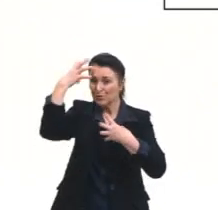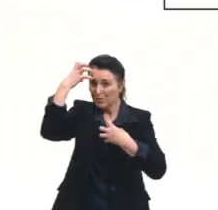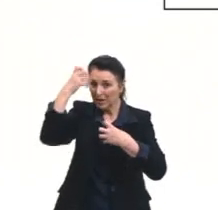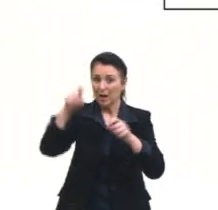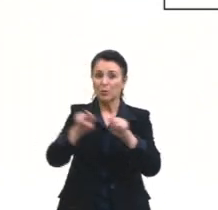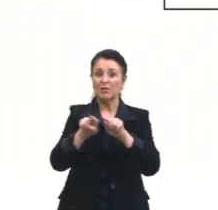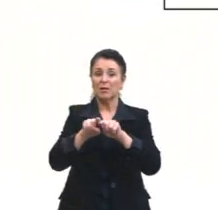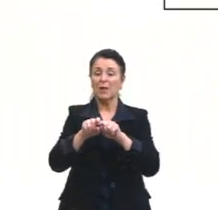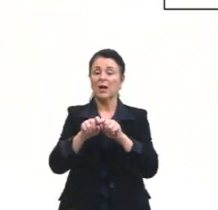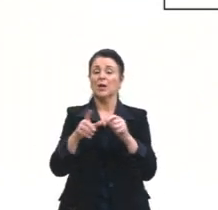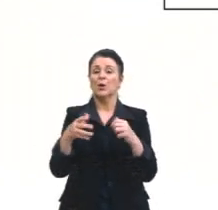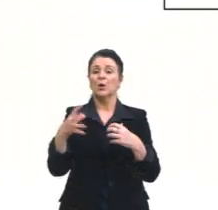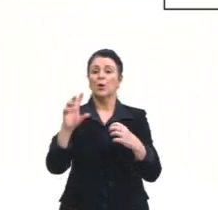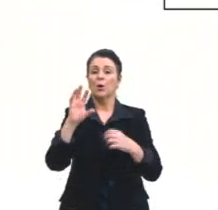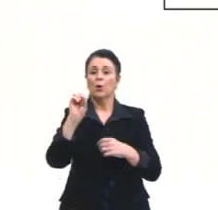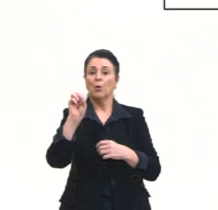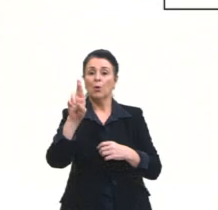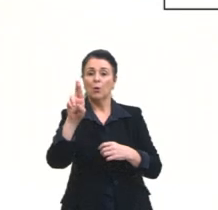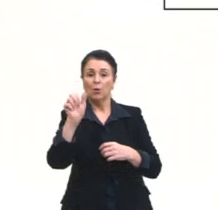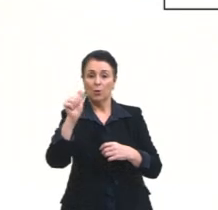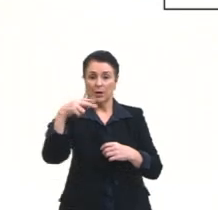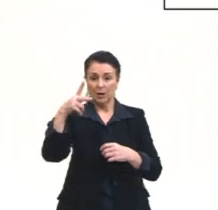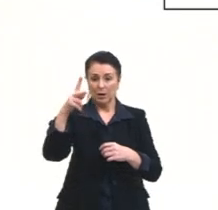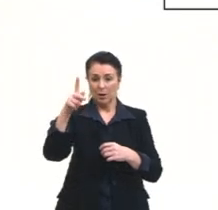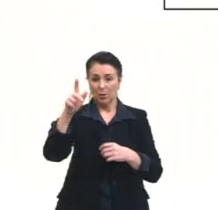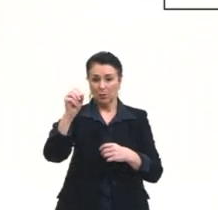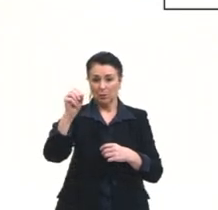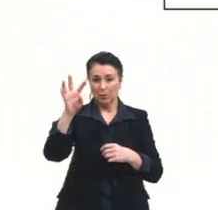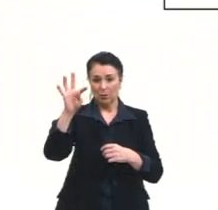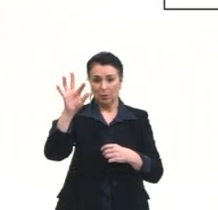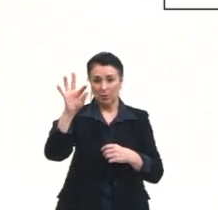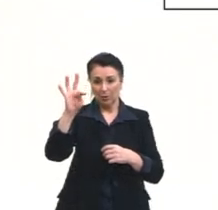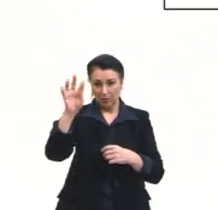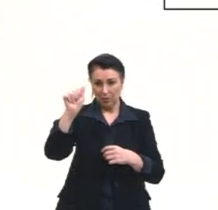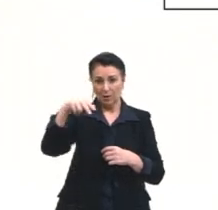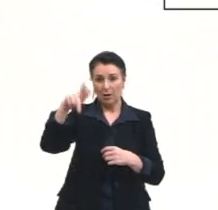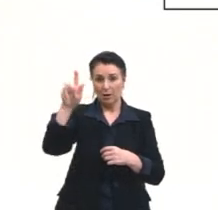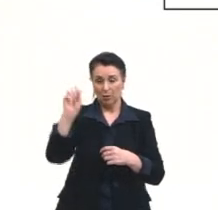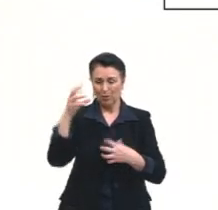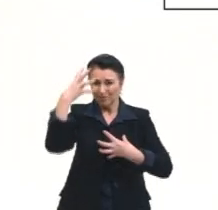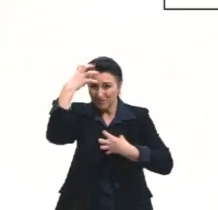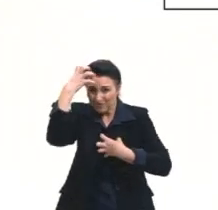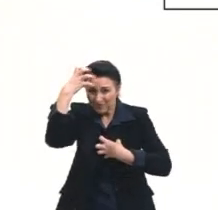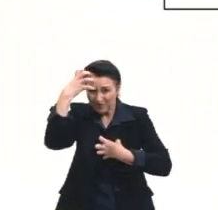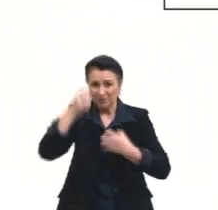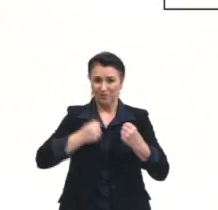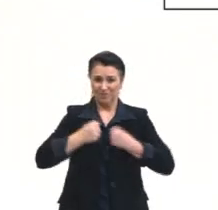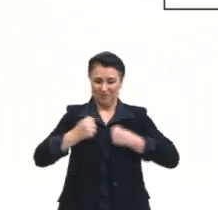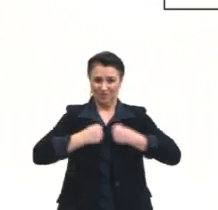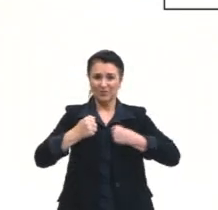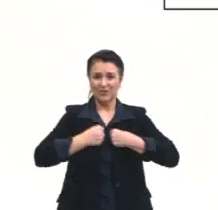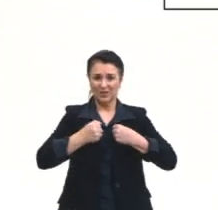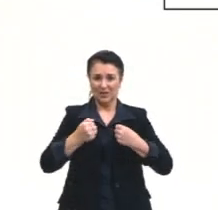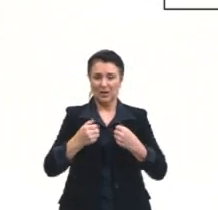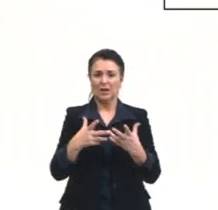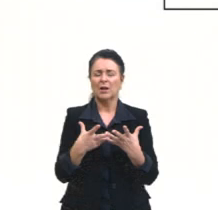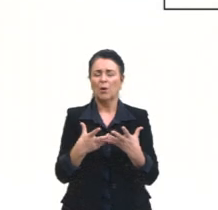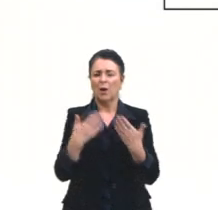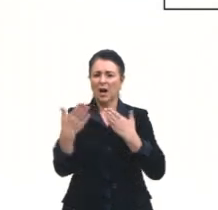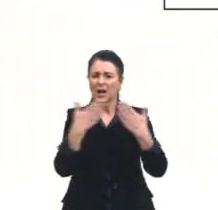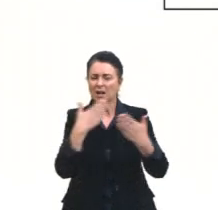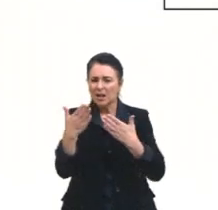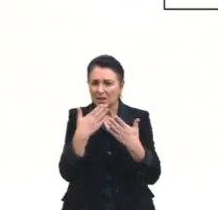do gênero pongo na família Pão Didi toda via análises morfológicas